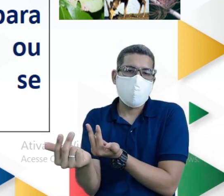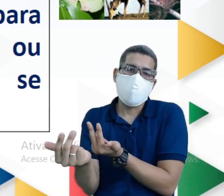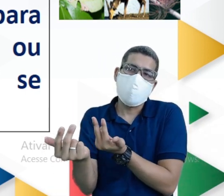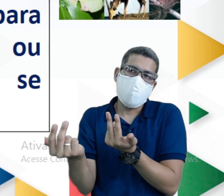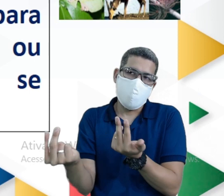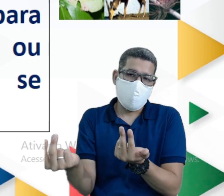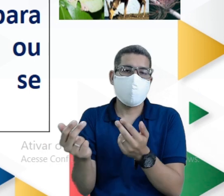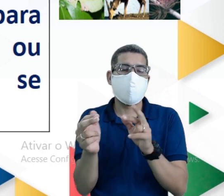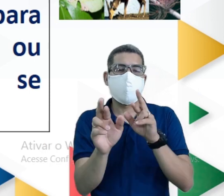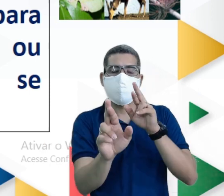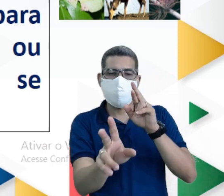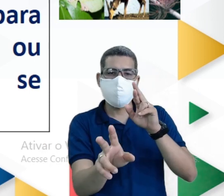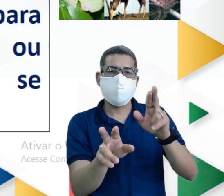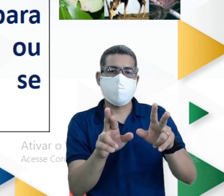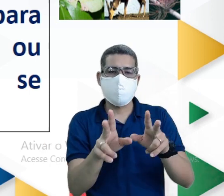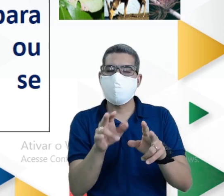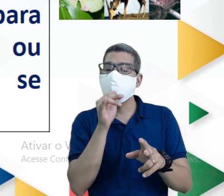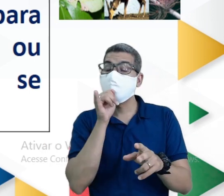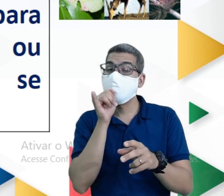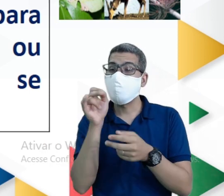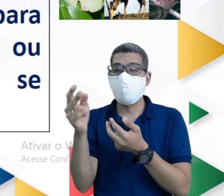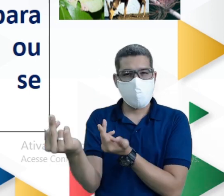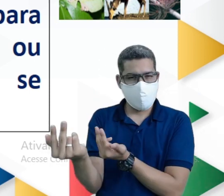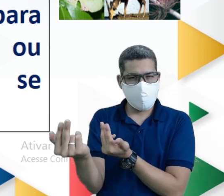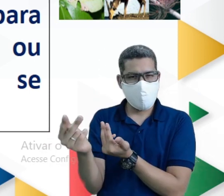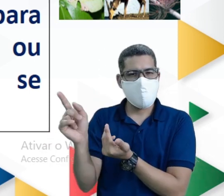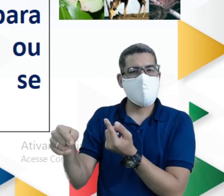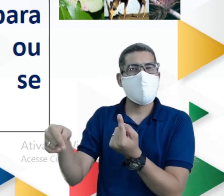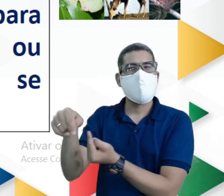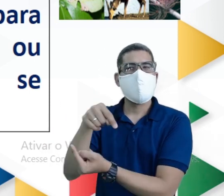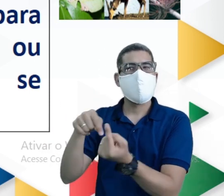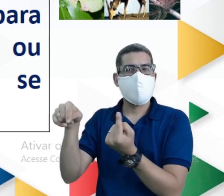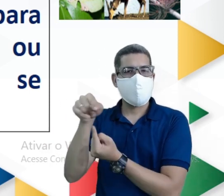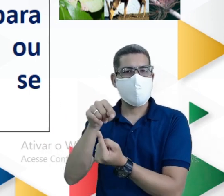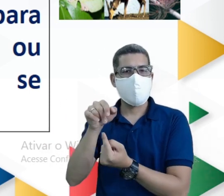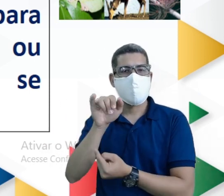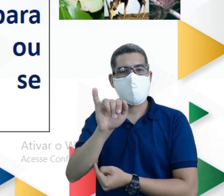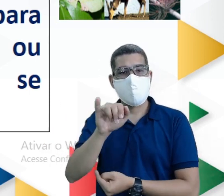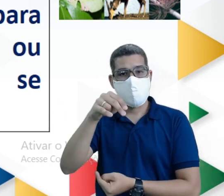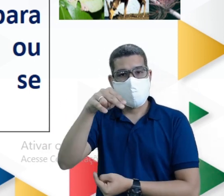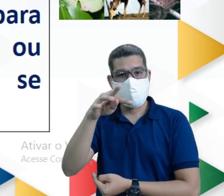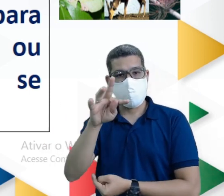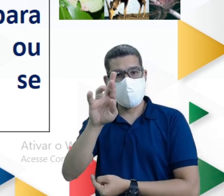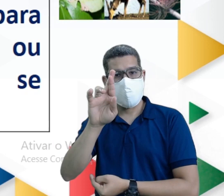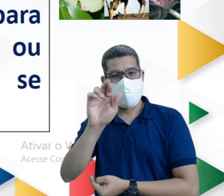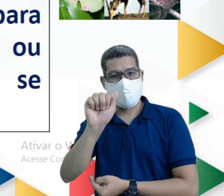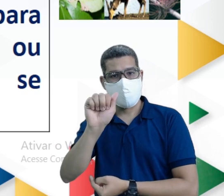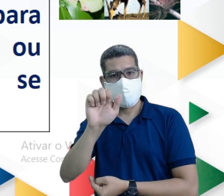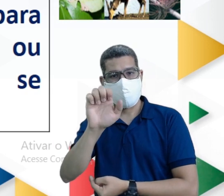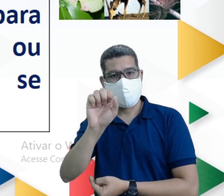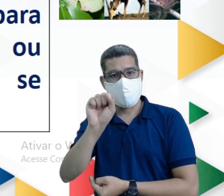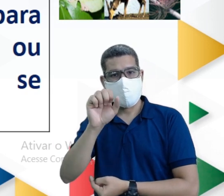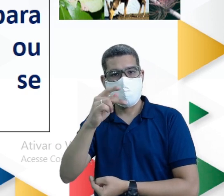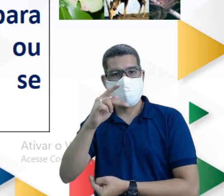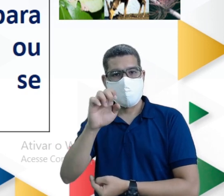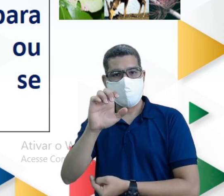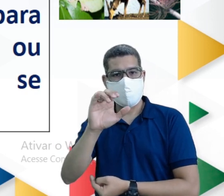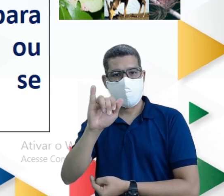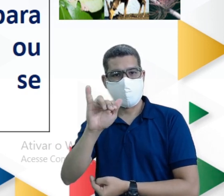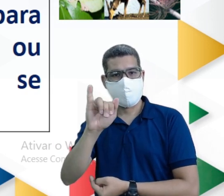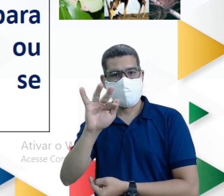são da mesma espécie, eu posso dizer que é relações intraespecíficas, quanto de